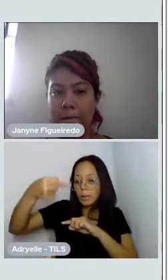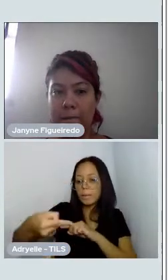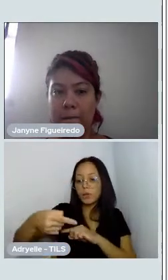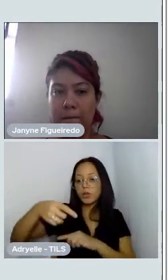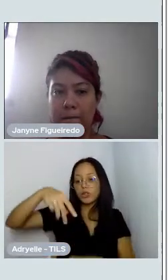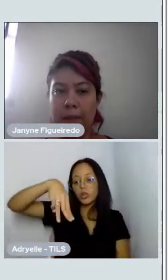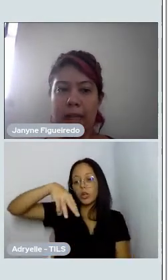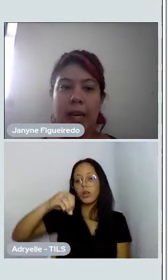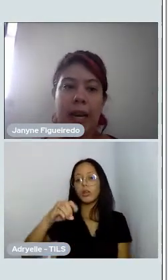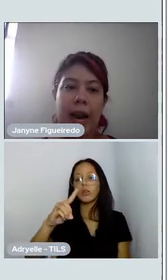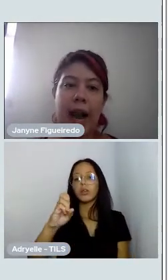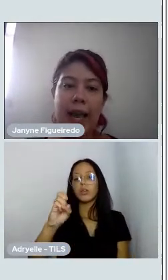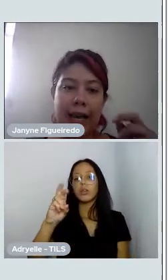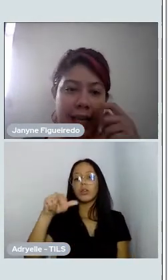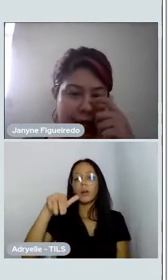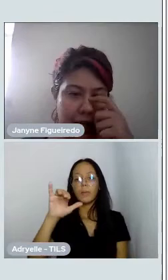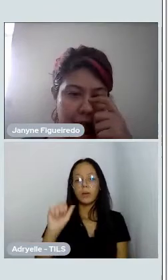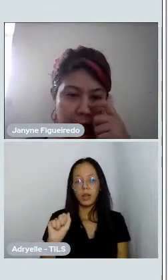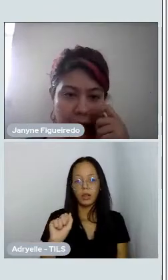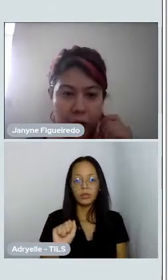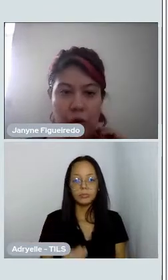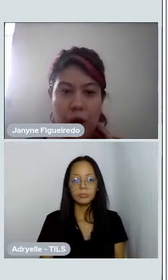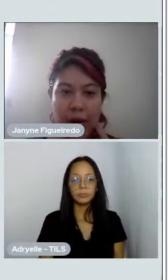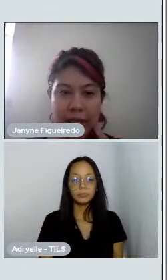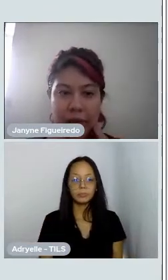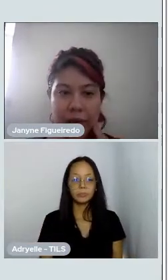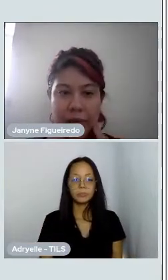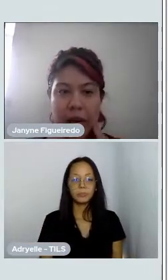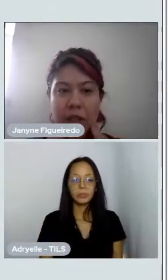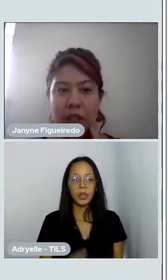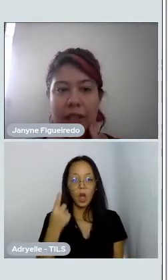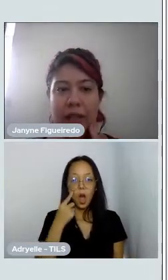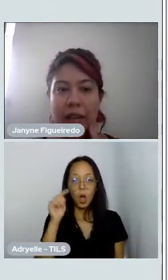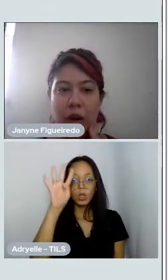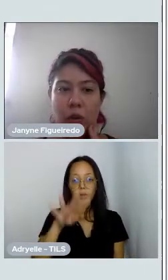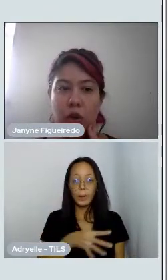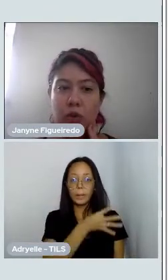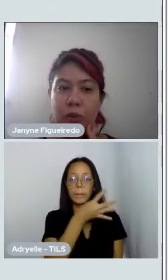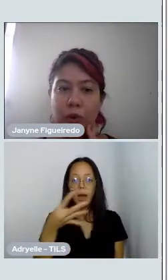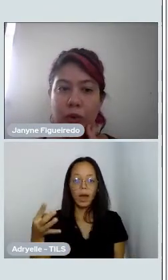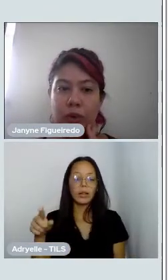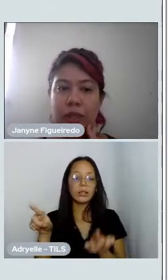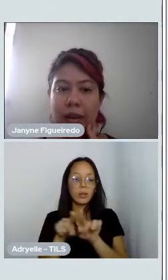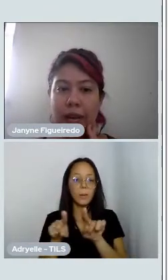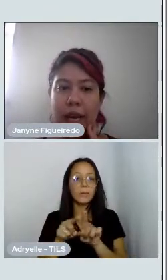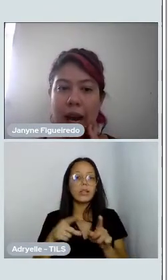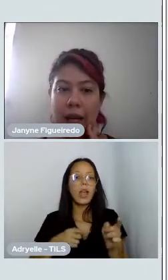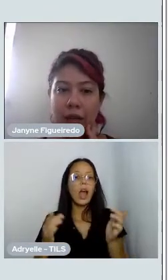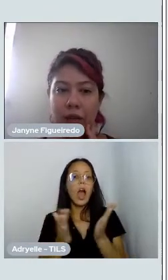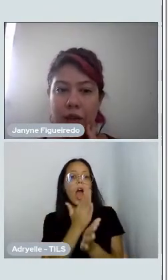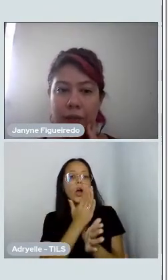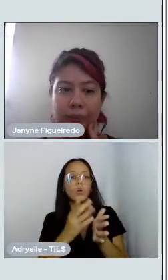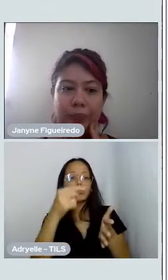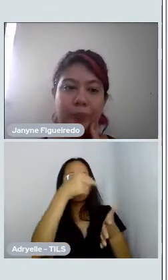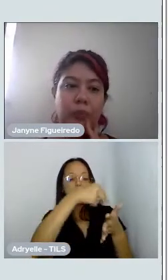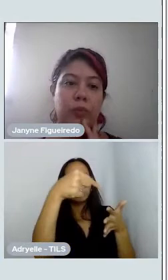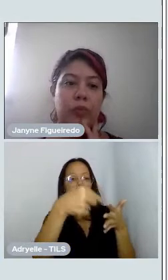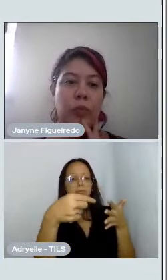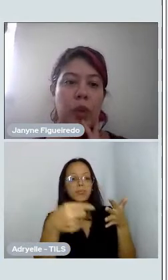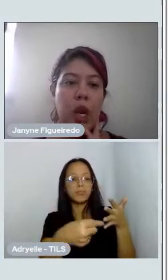pós-modernidade. Aí aqui também no quadro, a gente tem alguns pontos